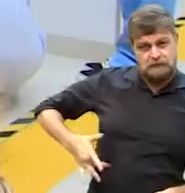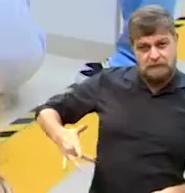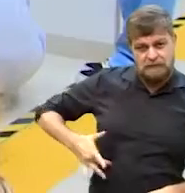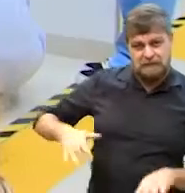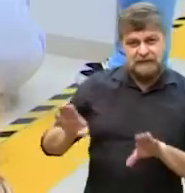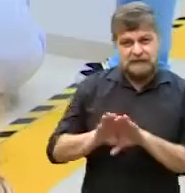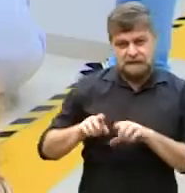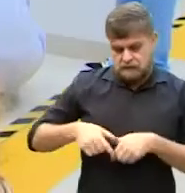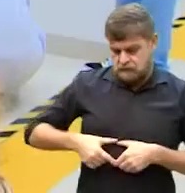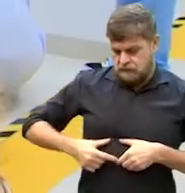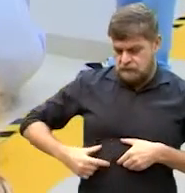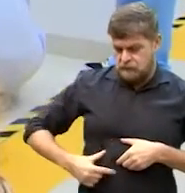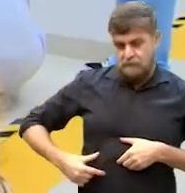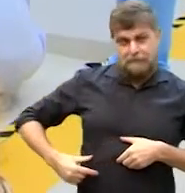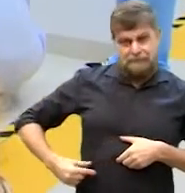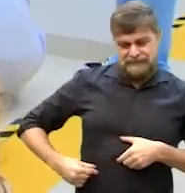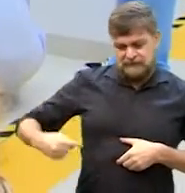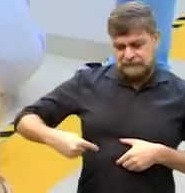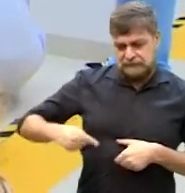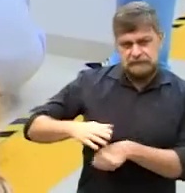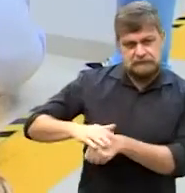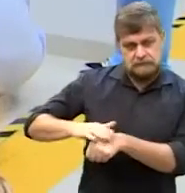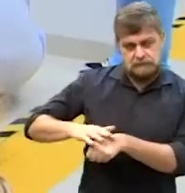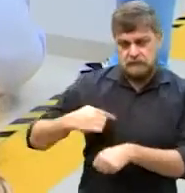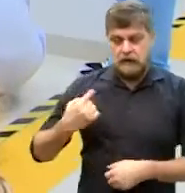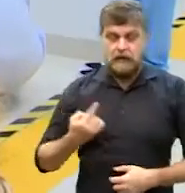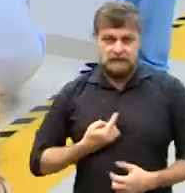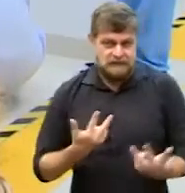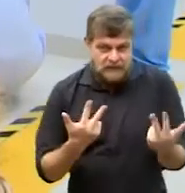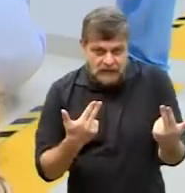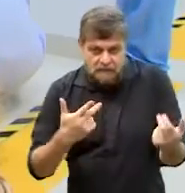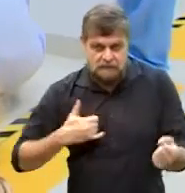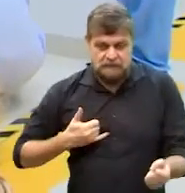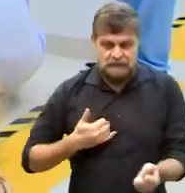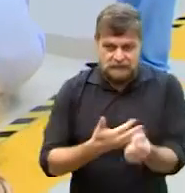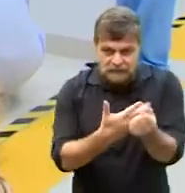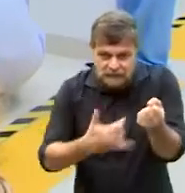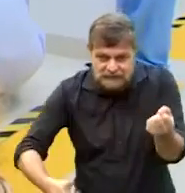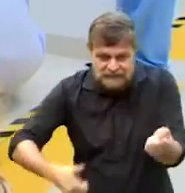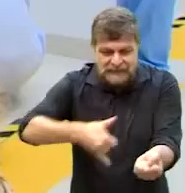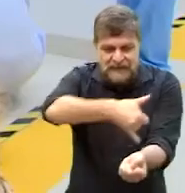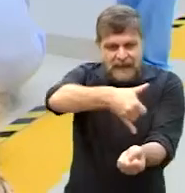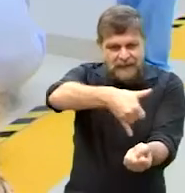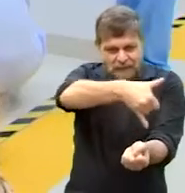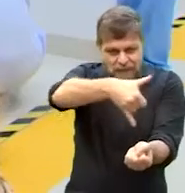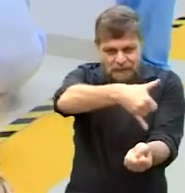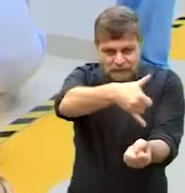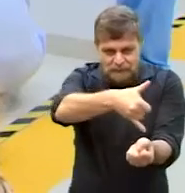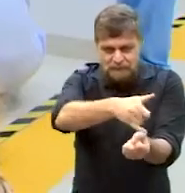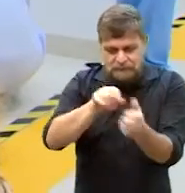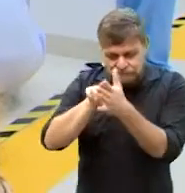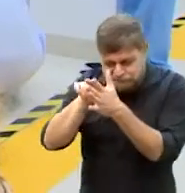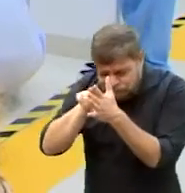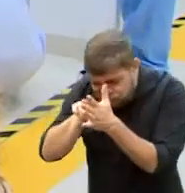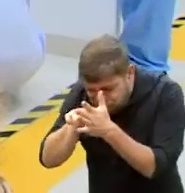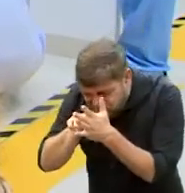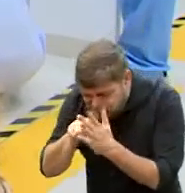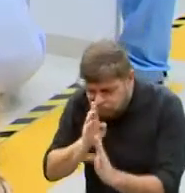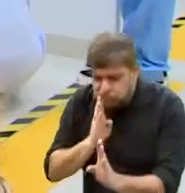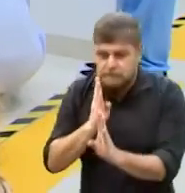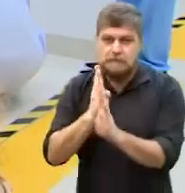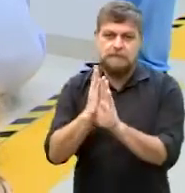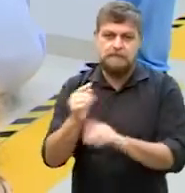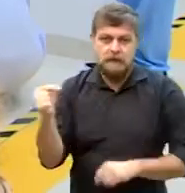hepáticas, doenças pancreáticas. É que nem a gente quando fica com aumento de triglicérides, colesterol, né, então